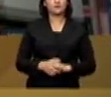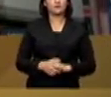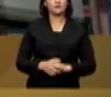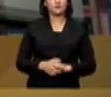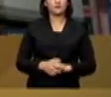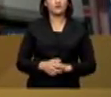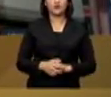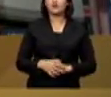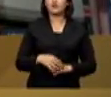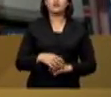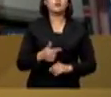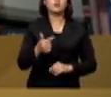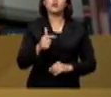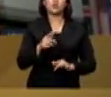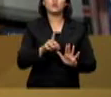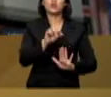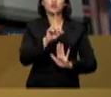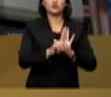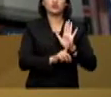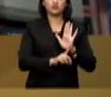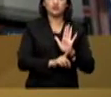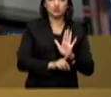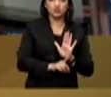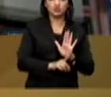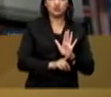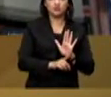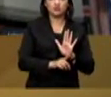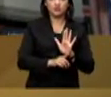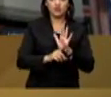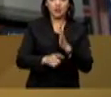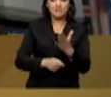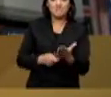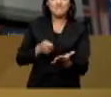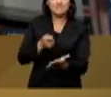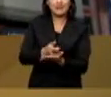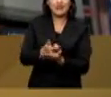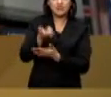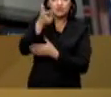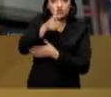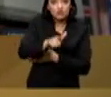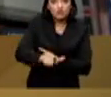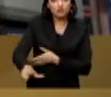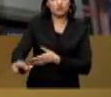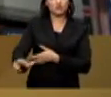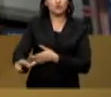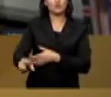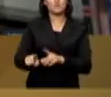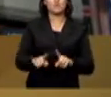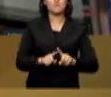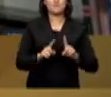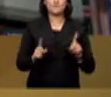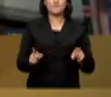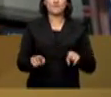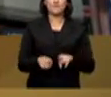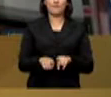à repetição de indébito por conta do contribuinte. E, ao mesmo tempo,